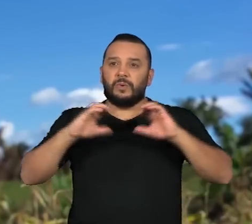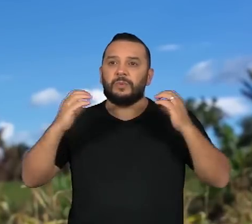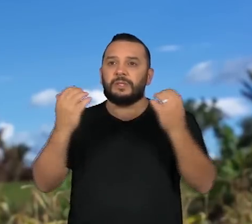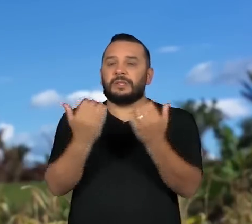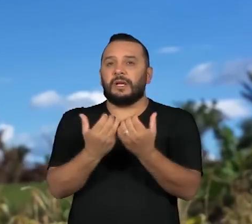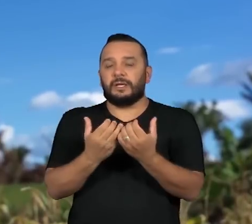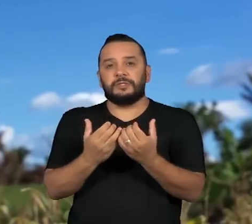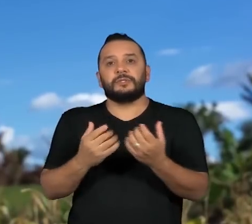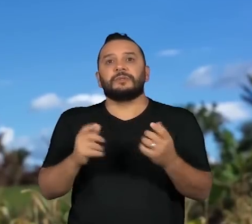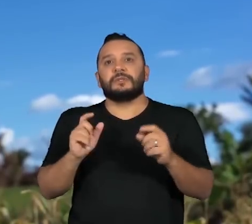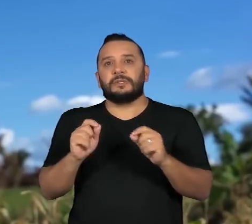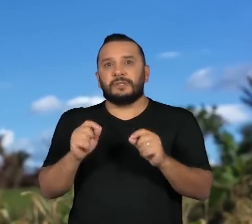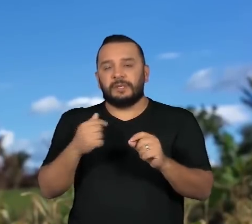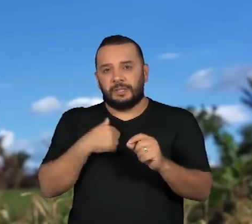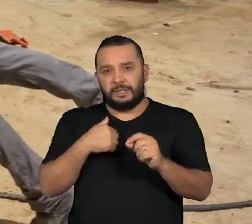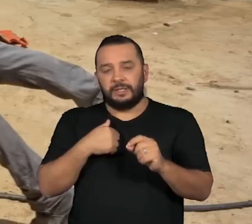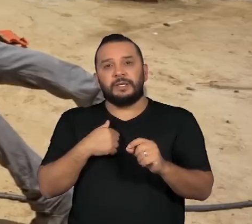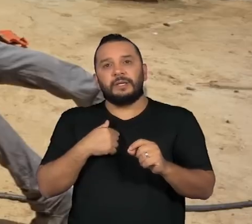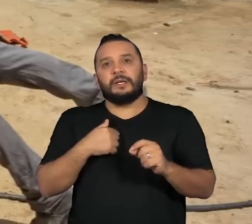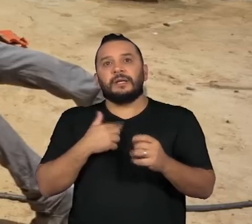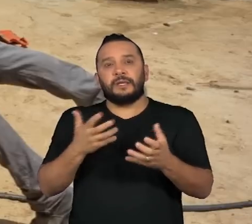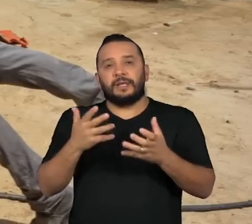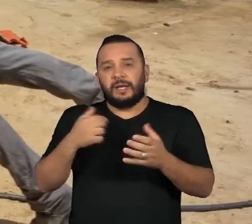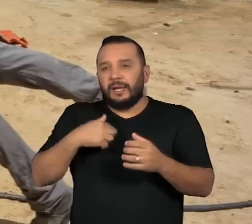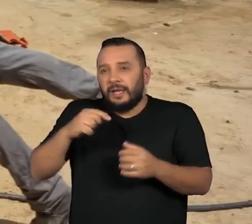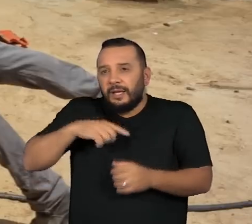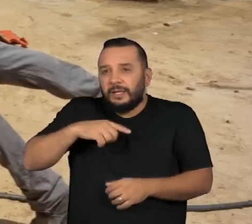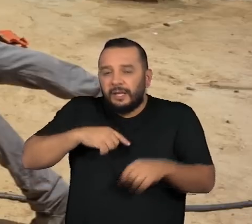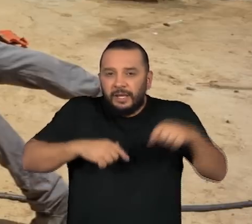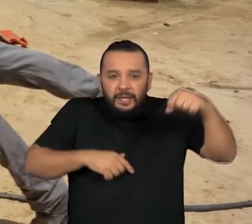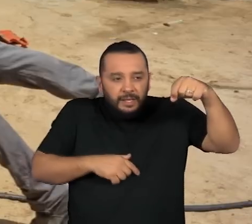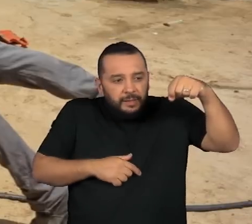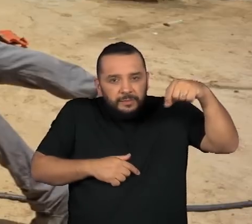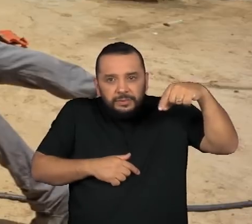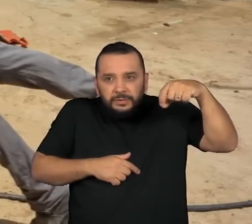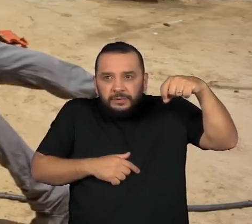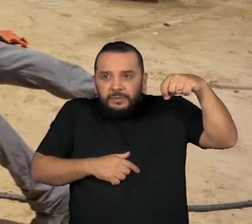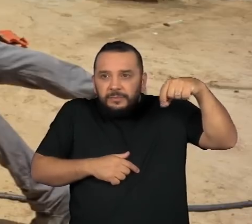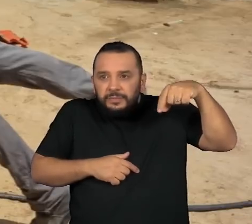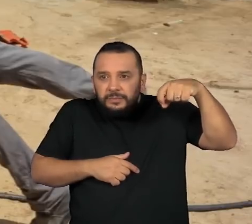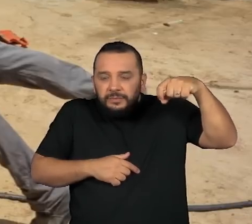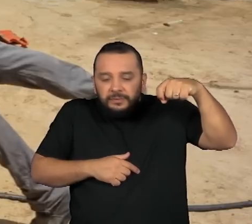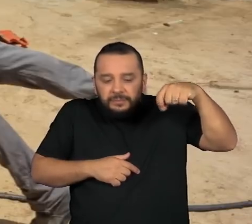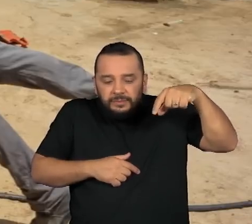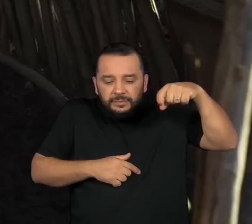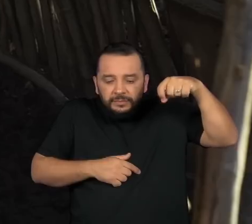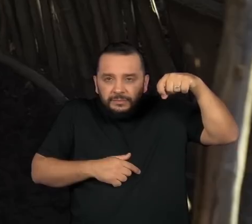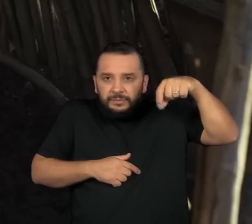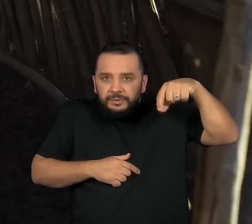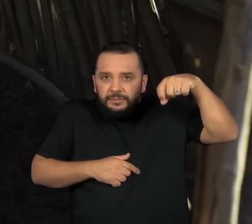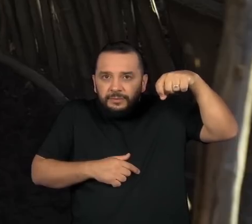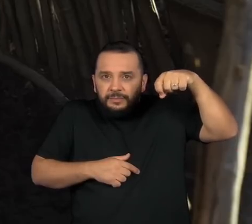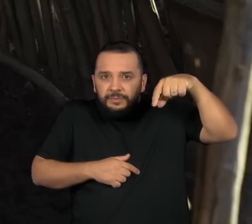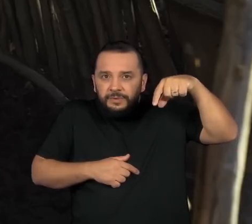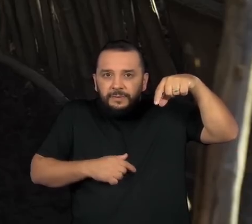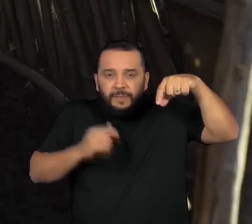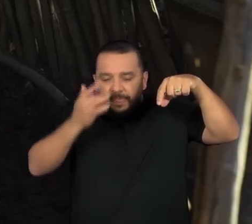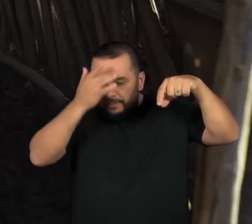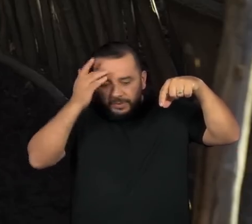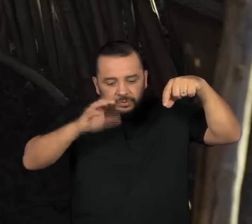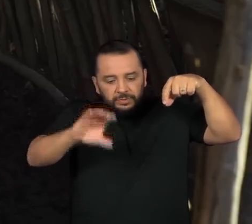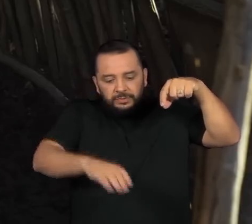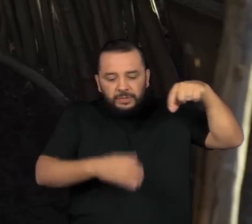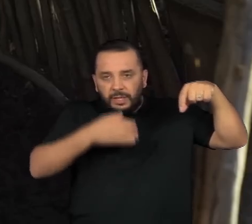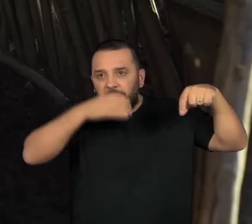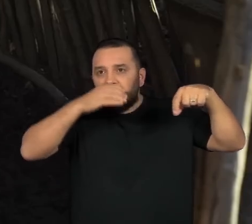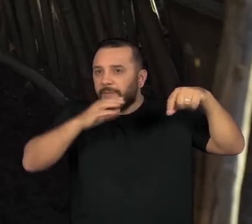inteira dependendo de um gotejamento de água. Era uma gotinha que formava uma poça e dessa poça todos se utilizavam